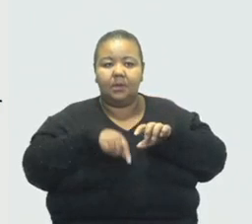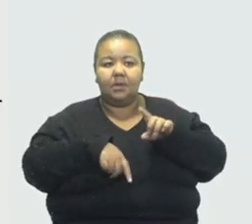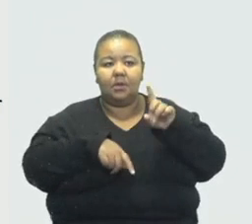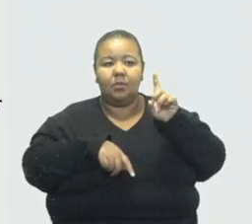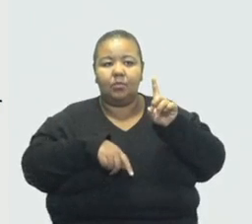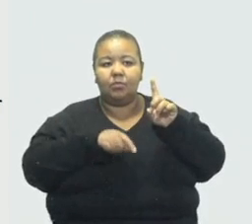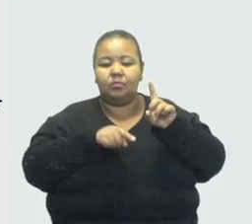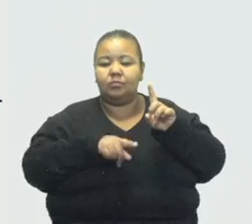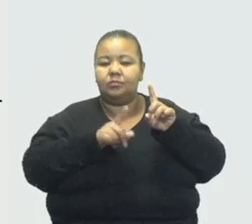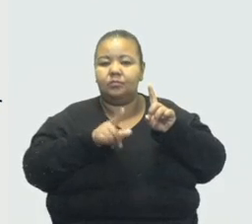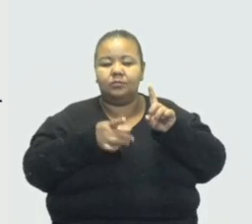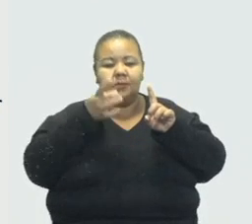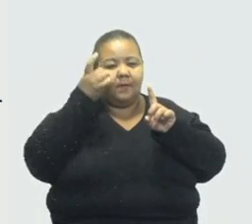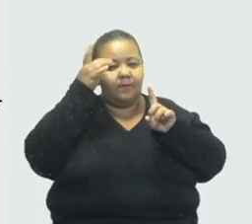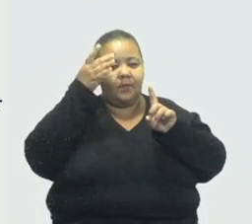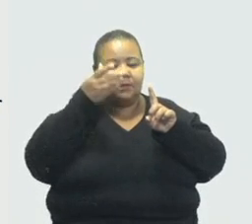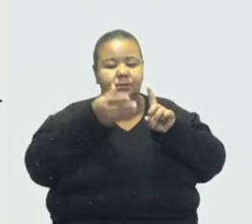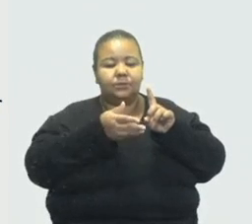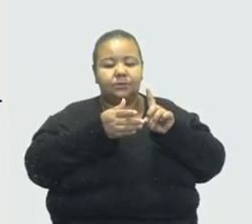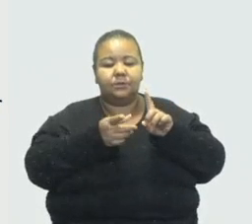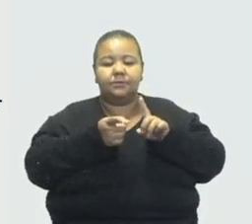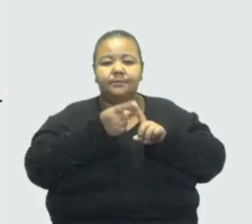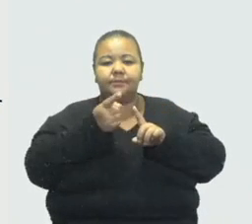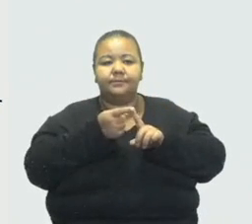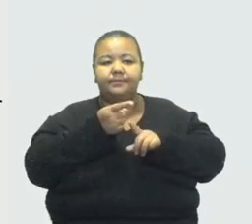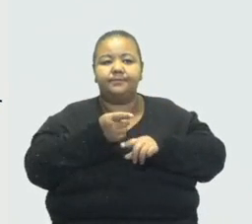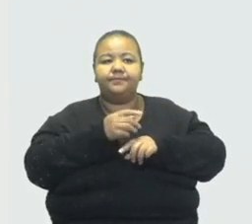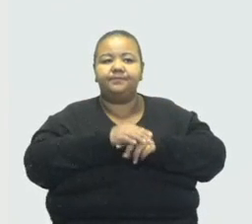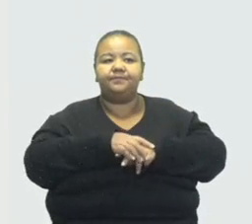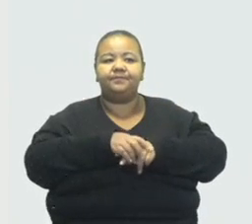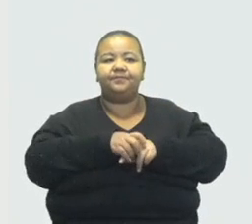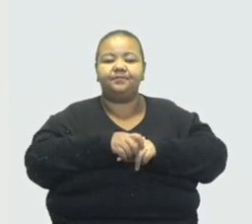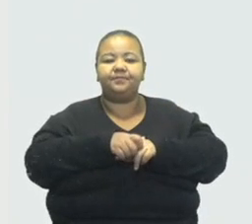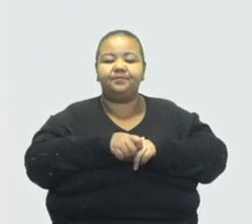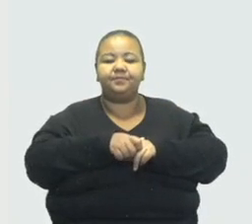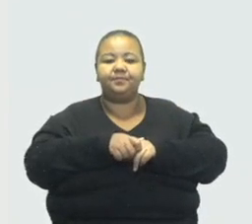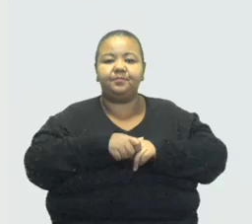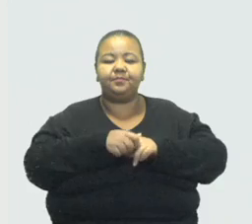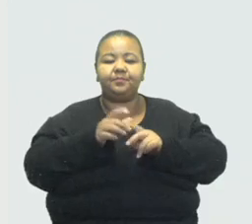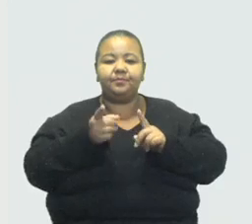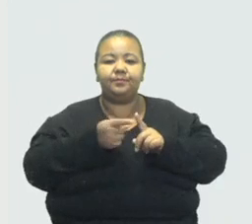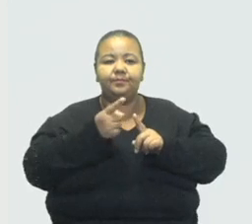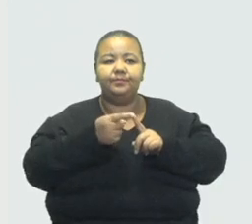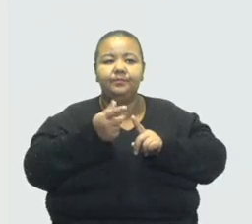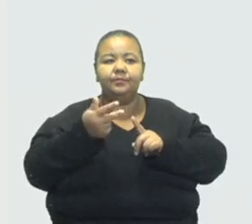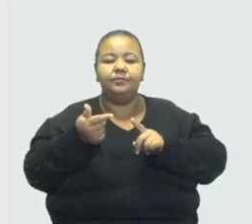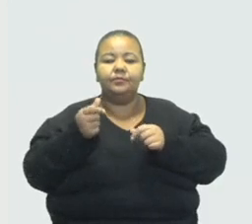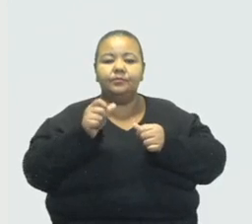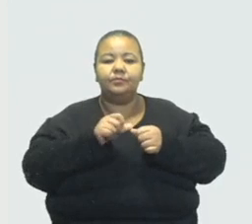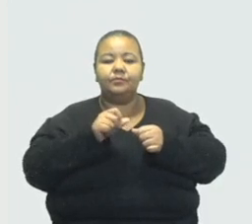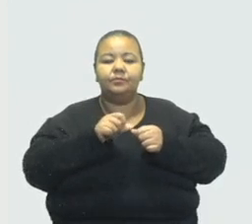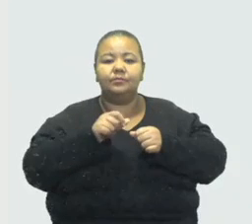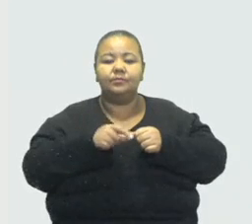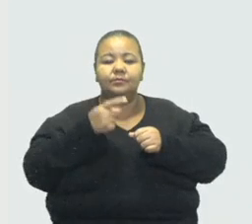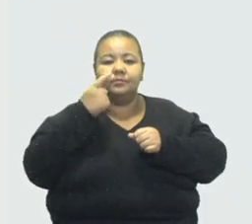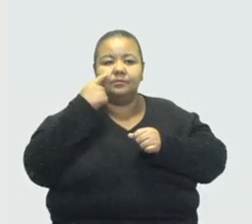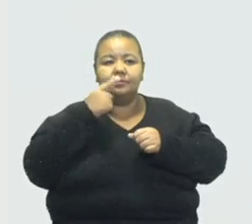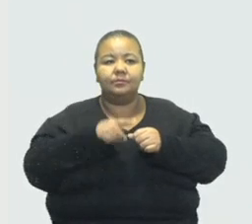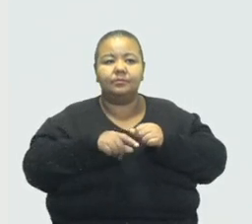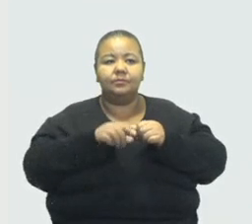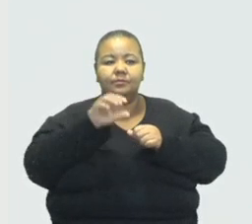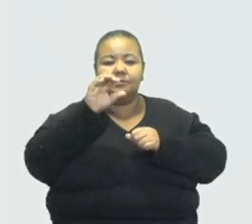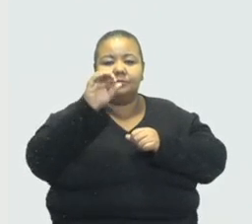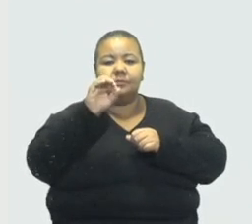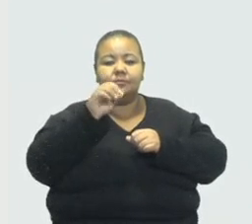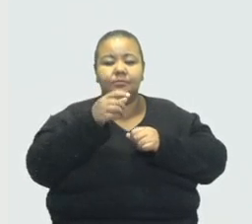Então, já vai ficar mais fácil de trabalhar com essa primeira equação. Primeira coisa, o que a gente vai fazer? A gente tem que deixar aqui 0. Aqui